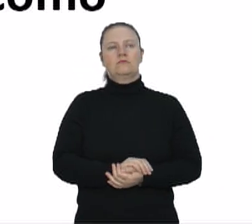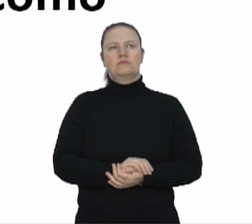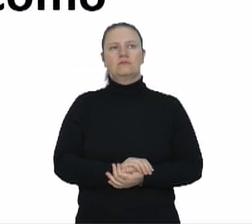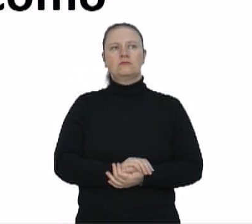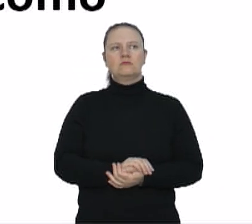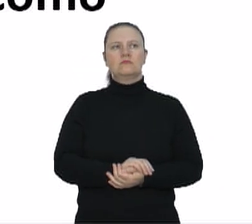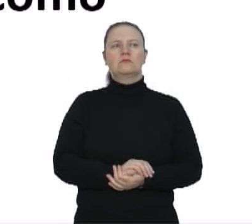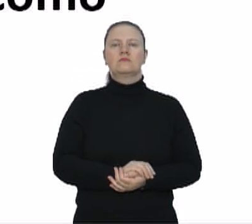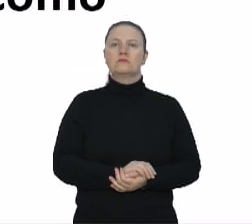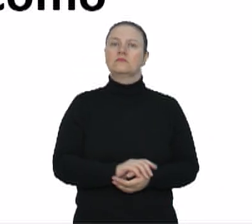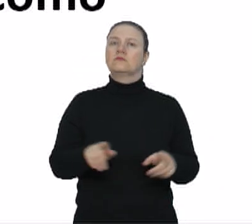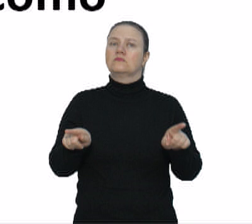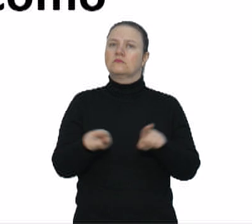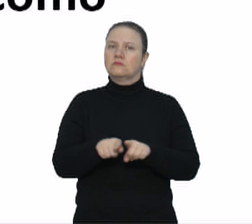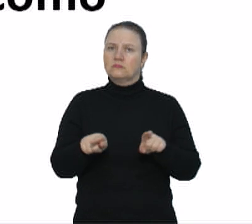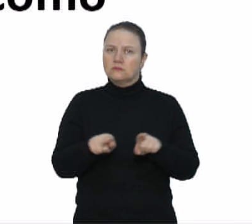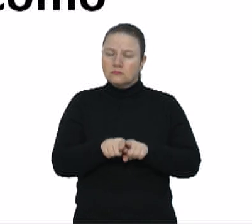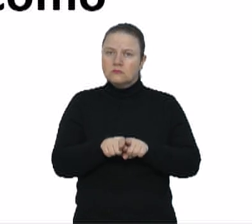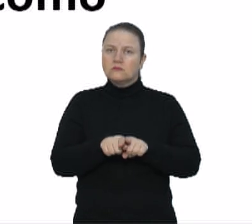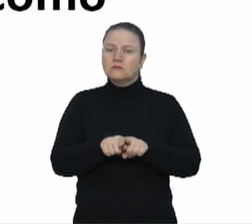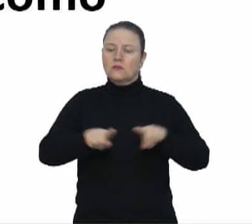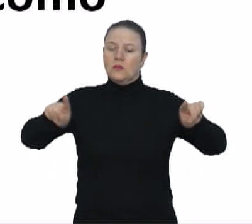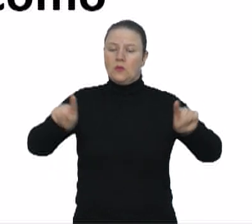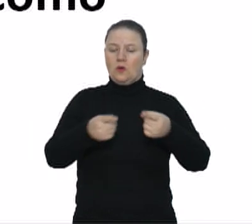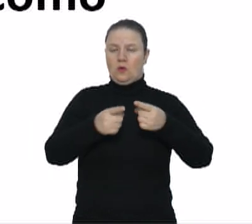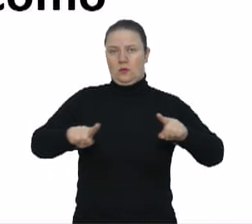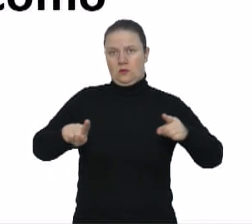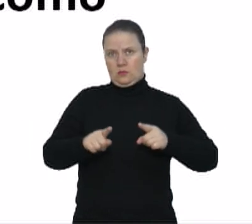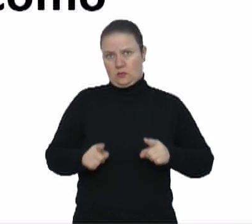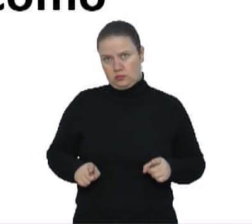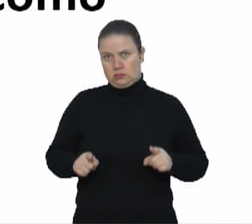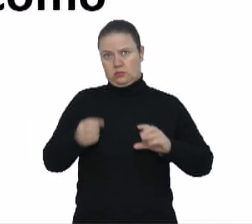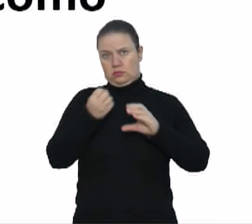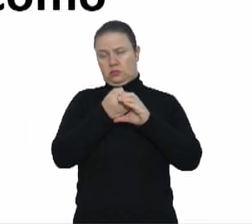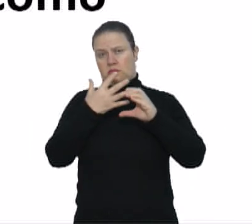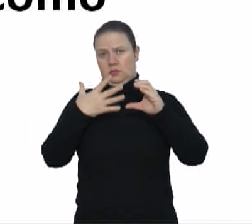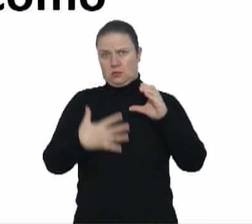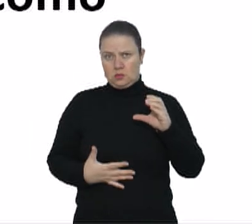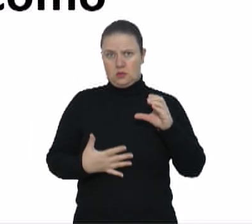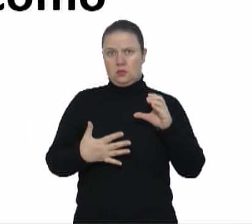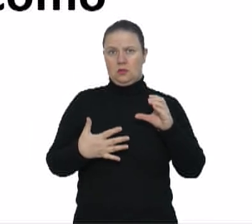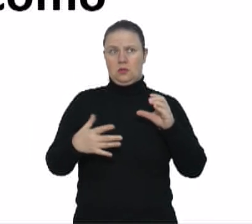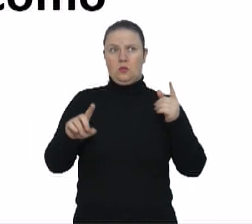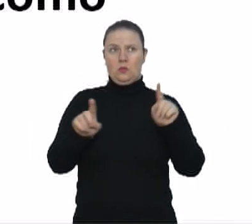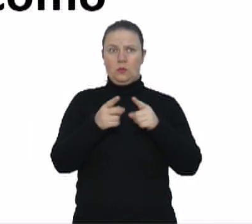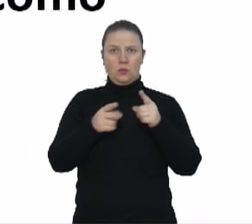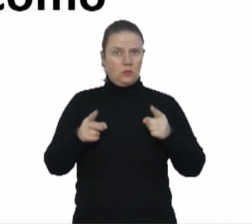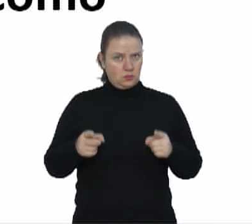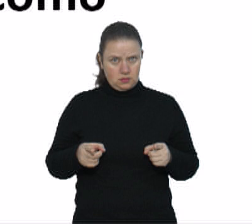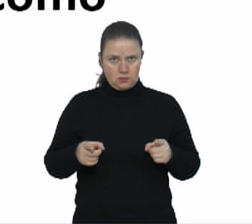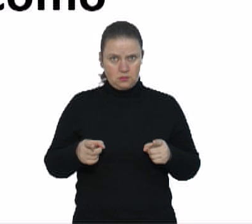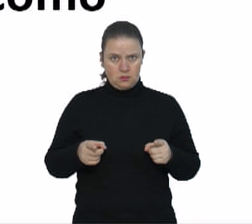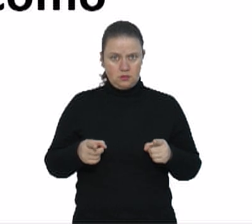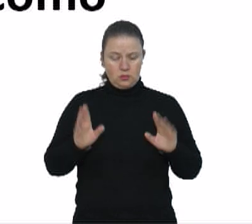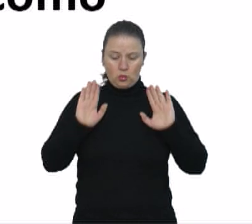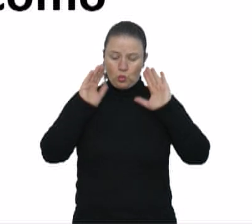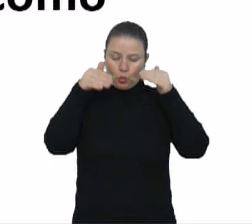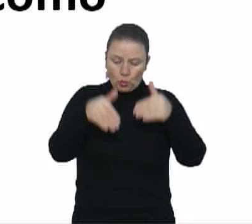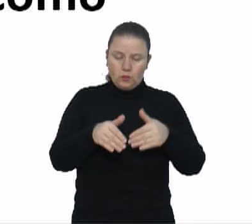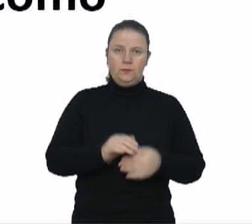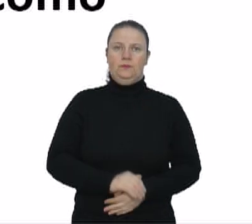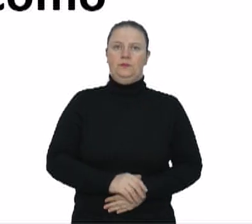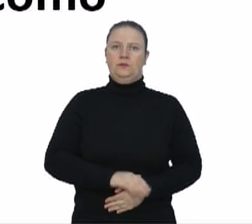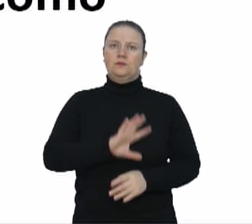Tá, a música, agora a gente vai trabalhar especificamente características da música e não dos sons em geral. Como